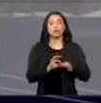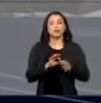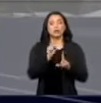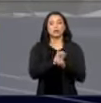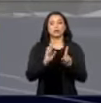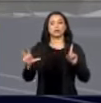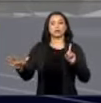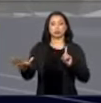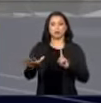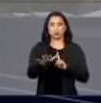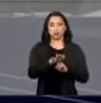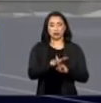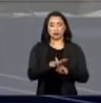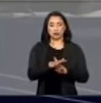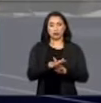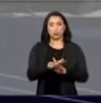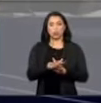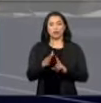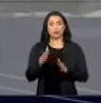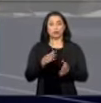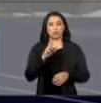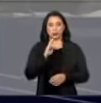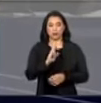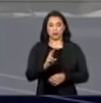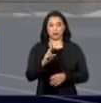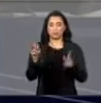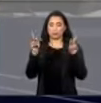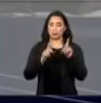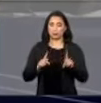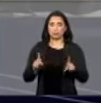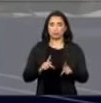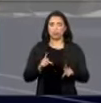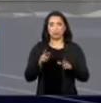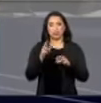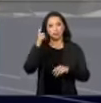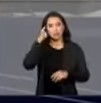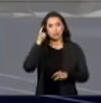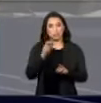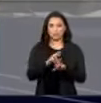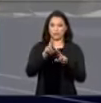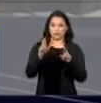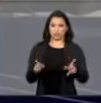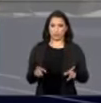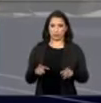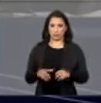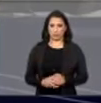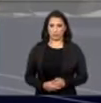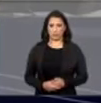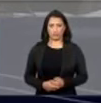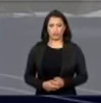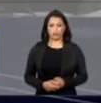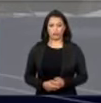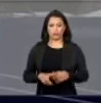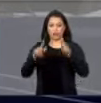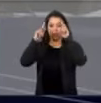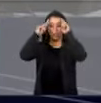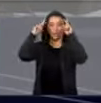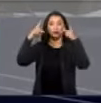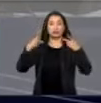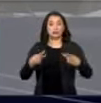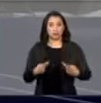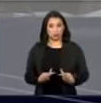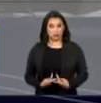interna e internacional com a solução pacífica das controvérsias. O ser humano precisa de